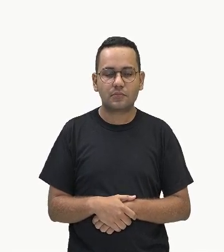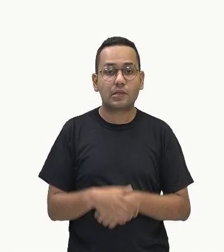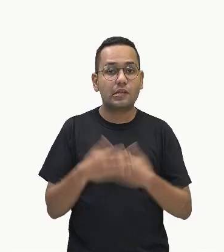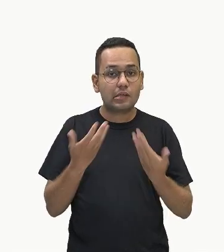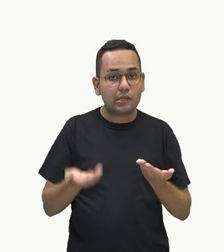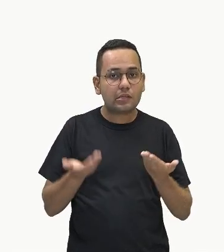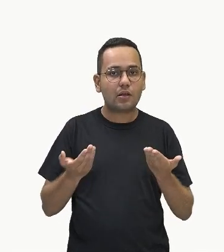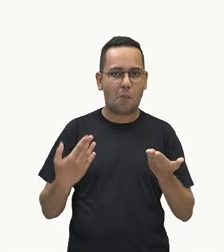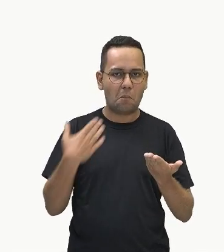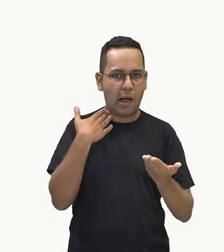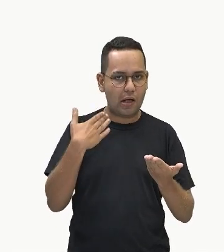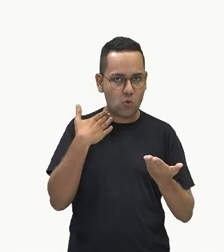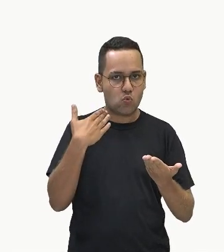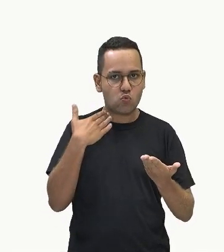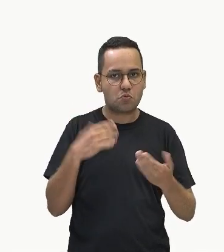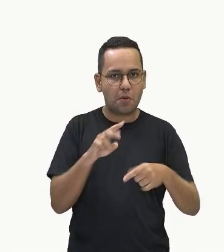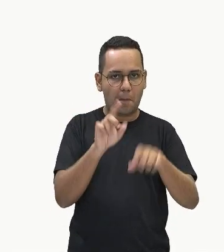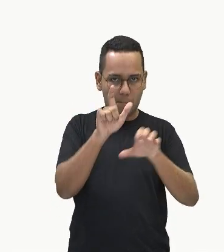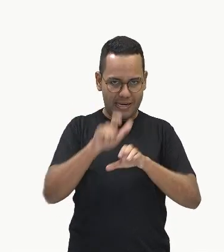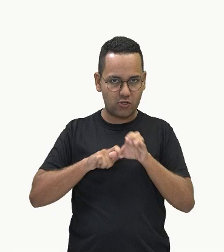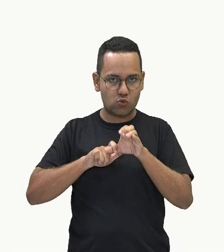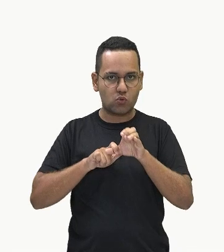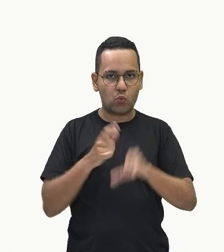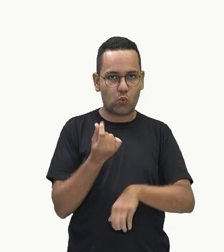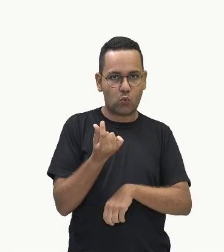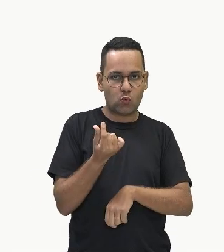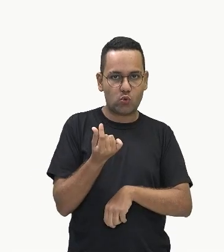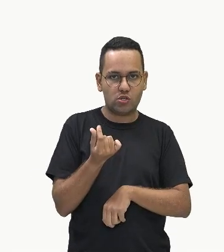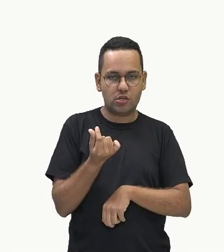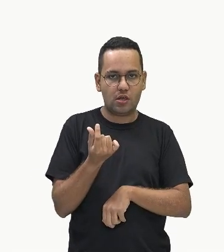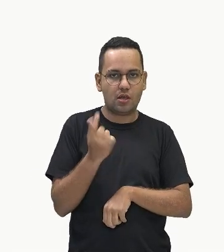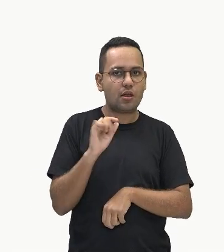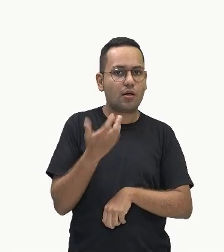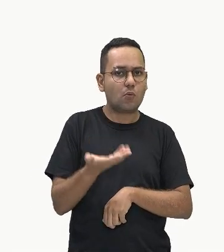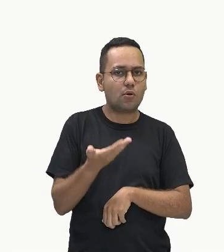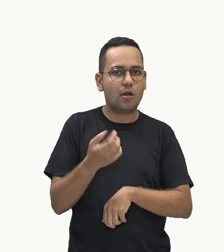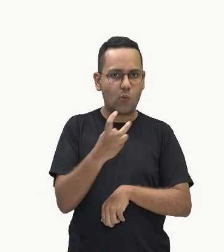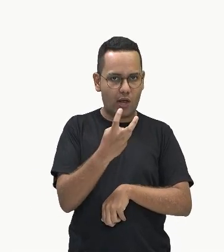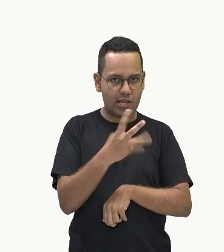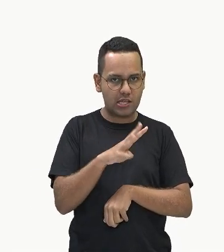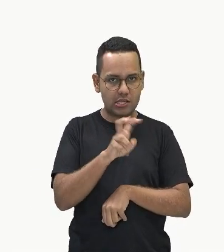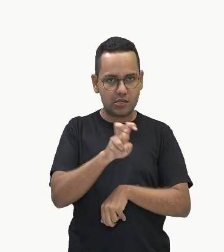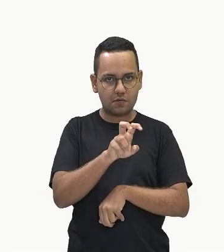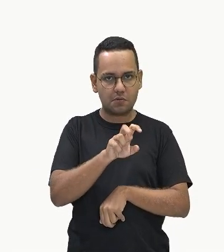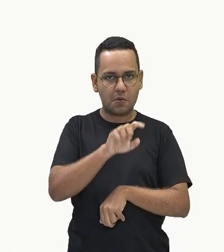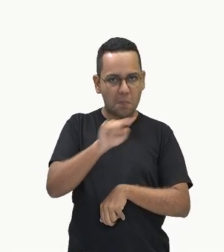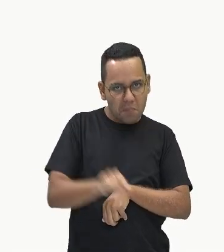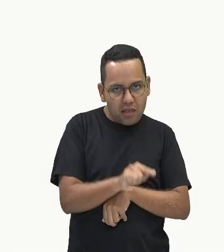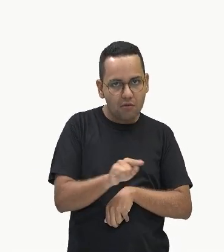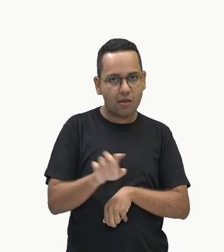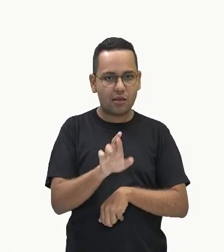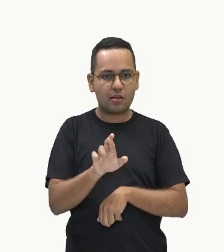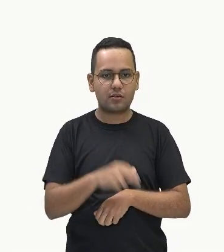do banco para pagar o carro? Não vão ser 45 mil, tá? Eram 45 mil,